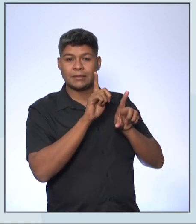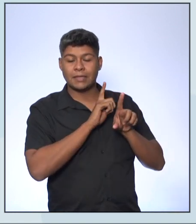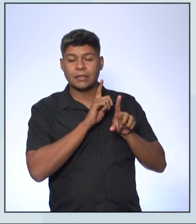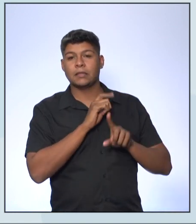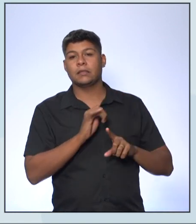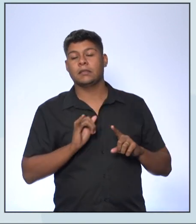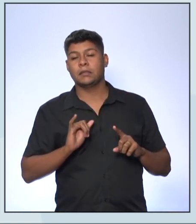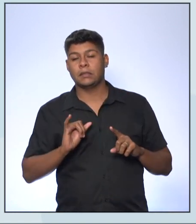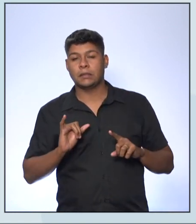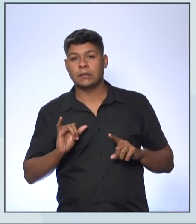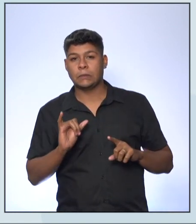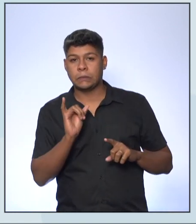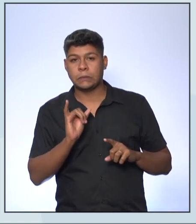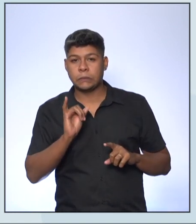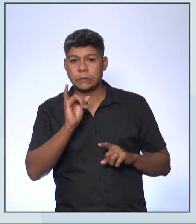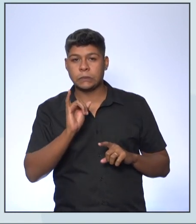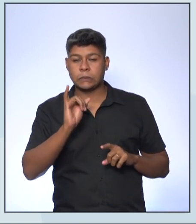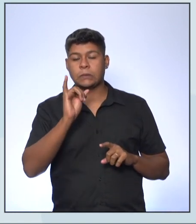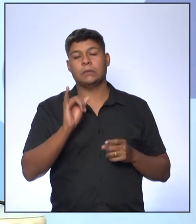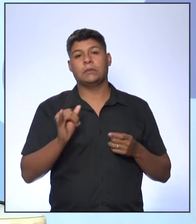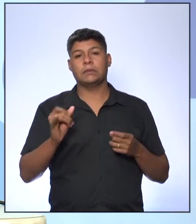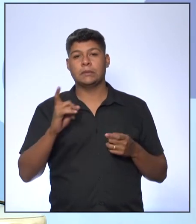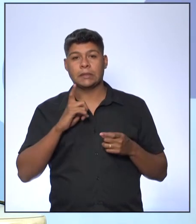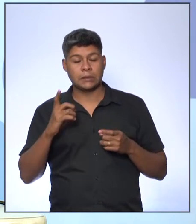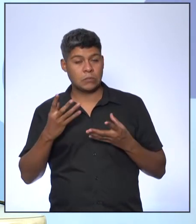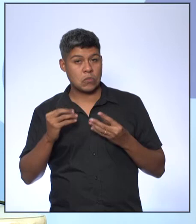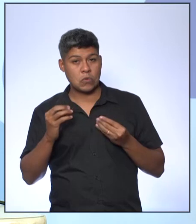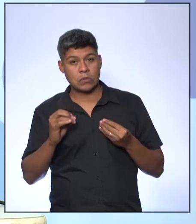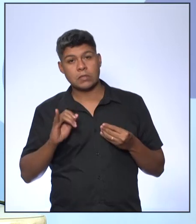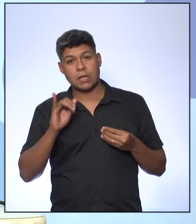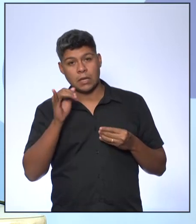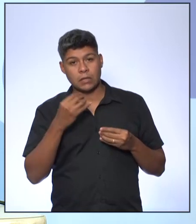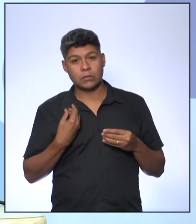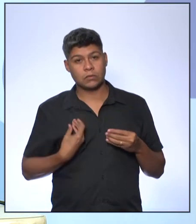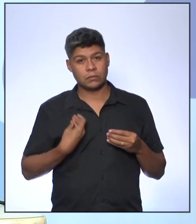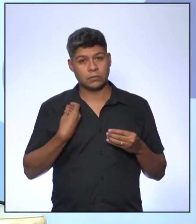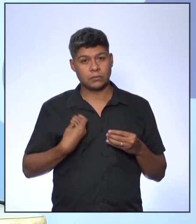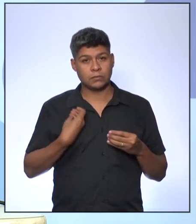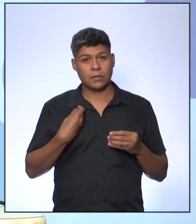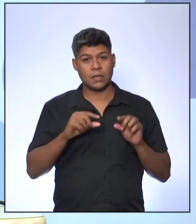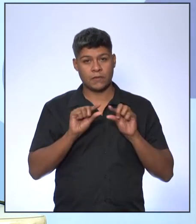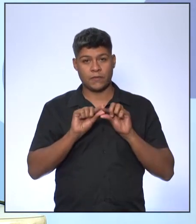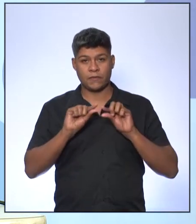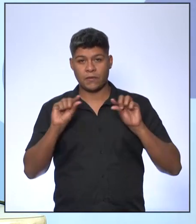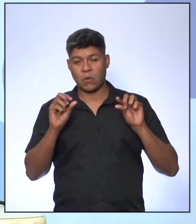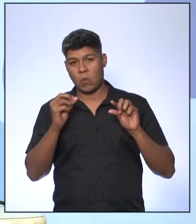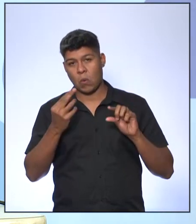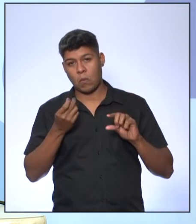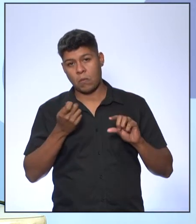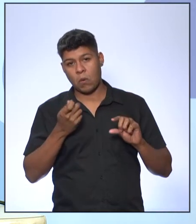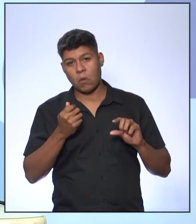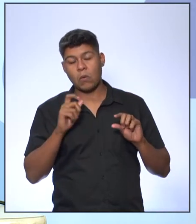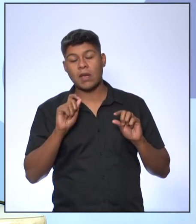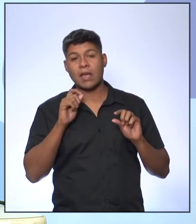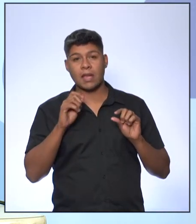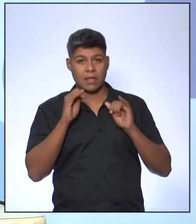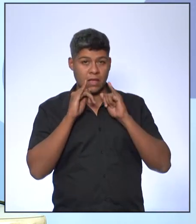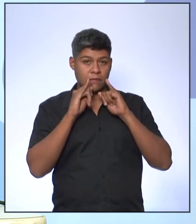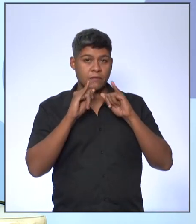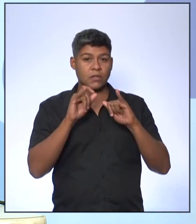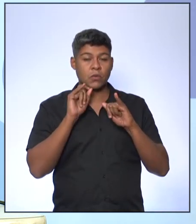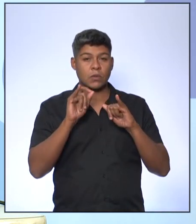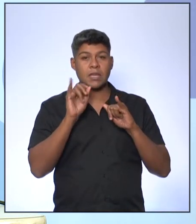corrente elétrica. A gente poderia dizer que se tem muitos elétrons percorrendo o fio ou se tem pouco, quem informa isso é